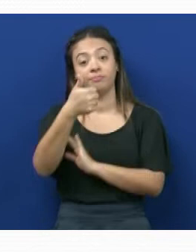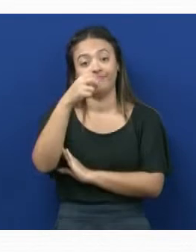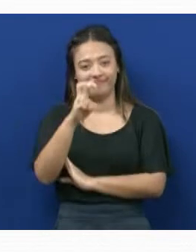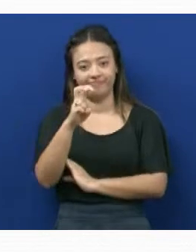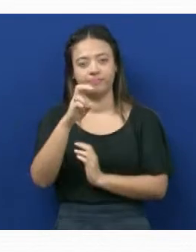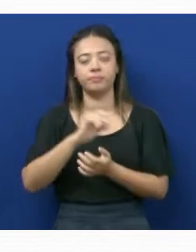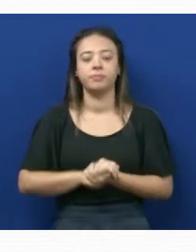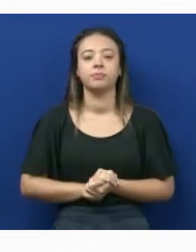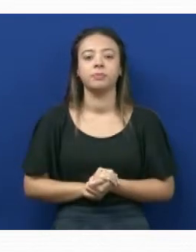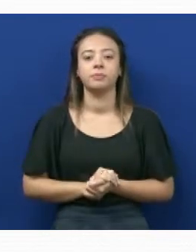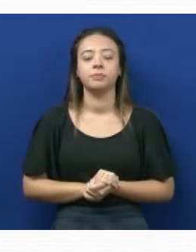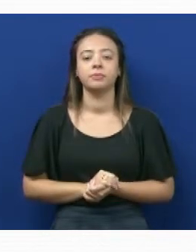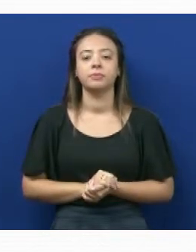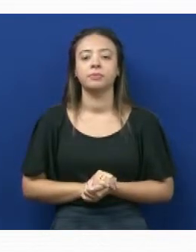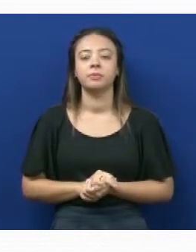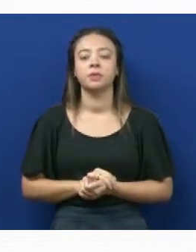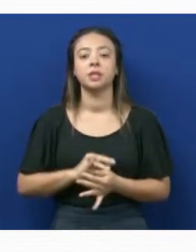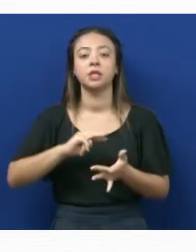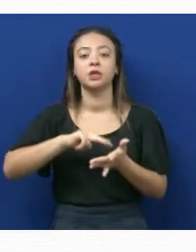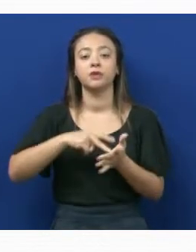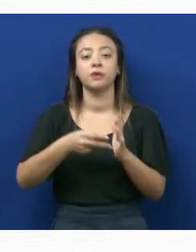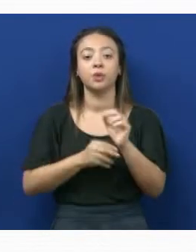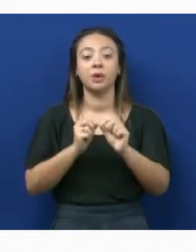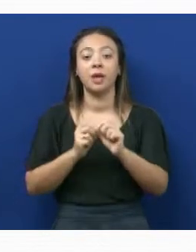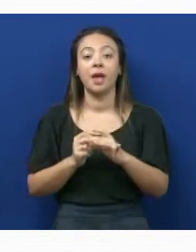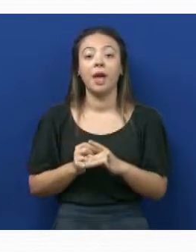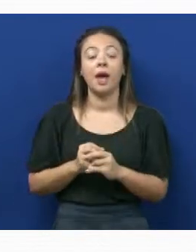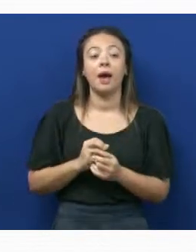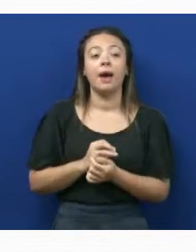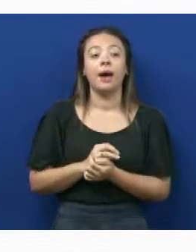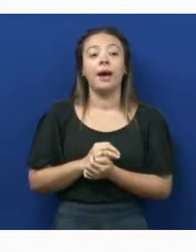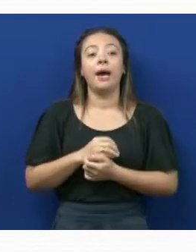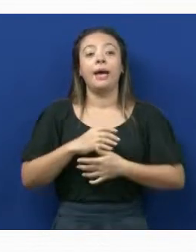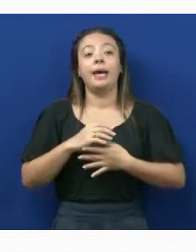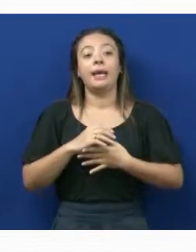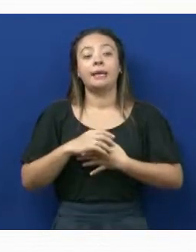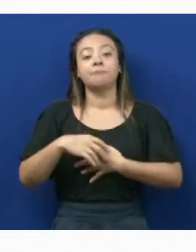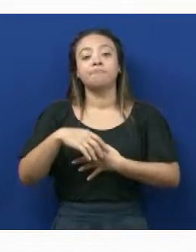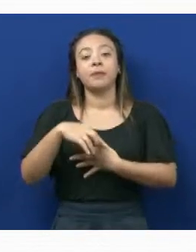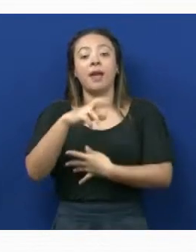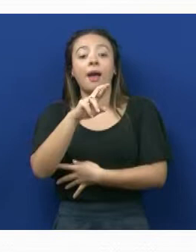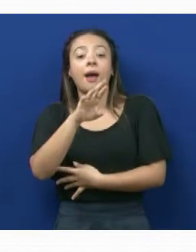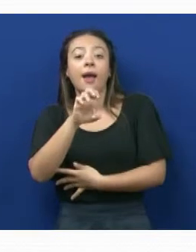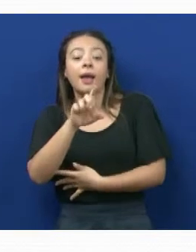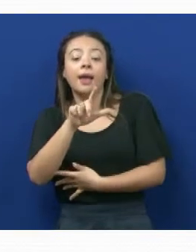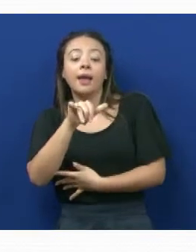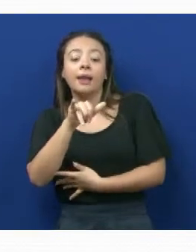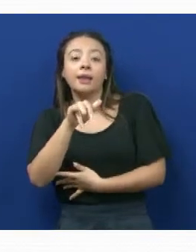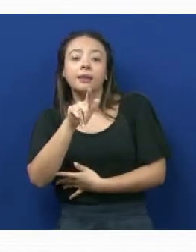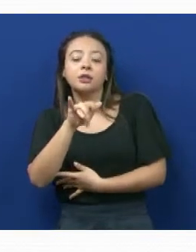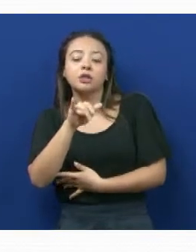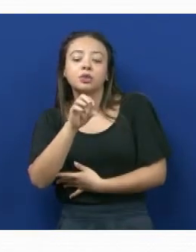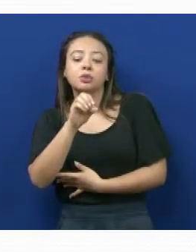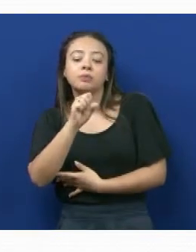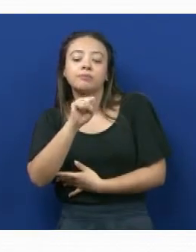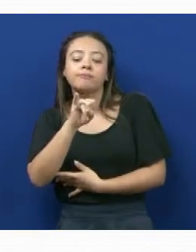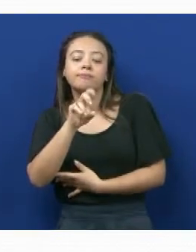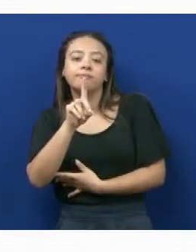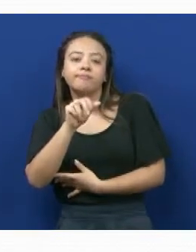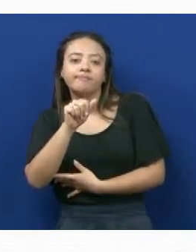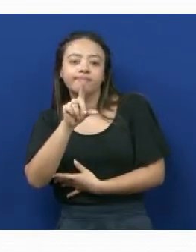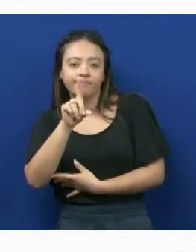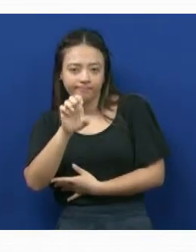E ela está associada à religiosidade, uma vez que, nesse período, a igreja